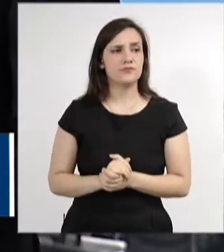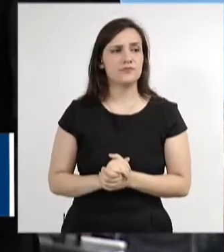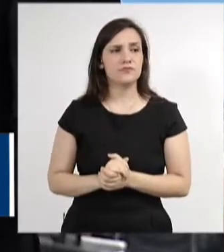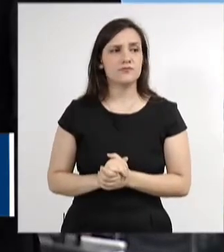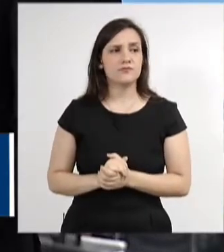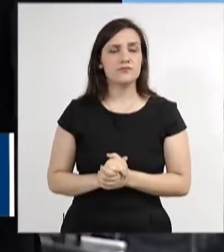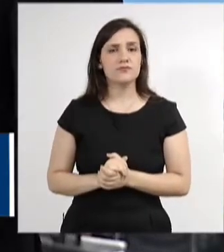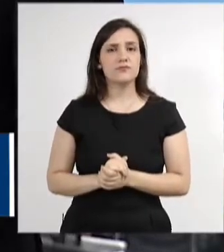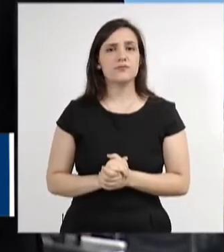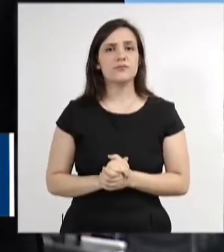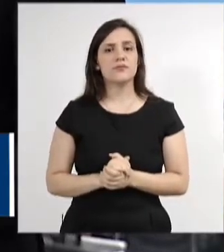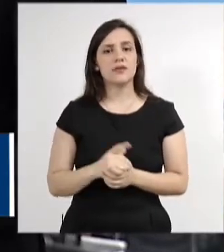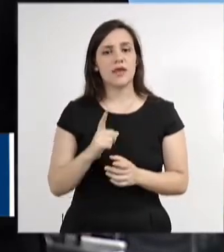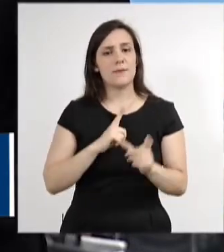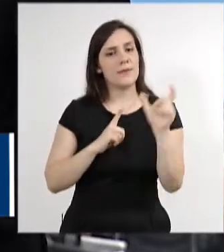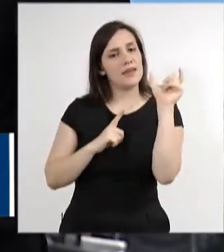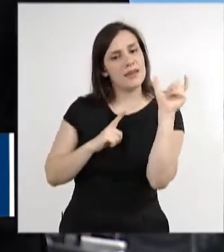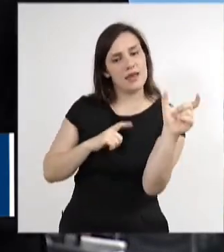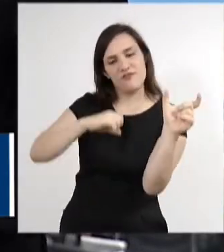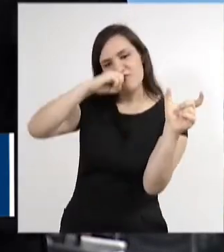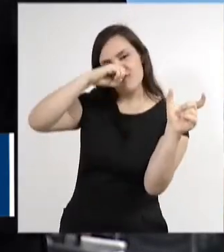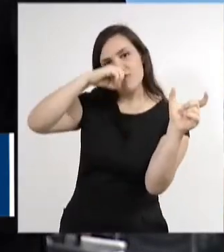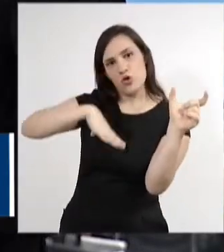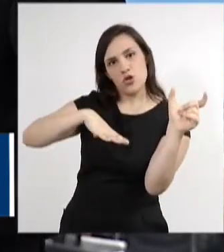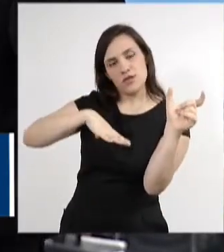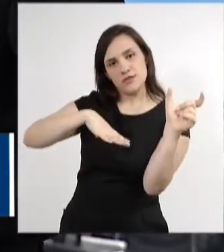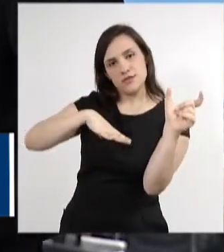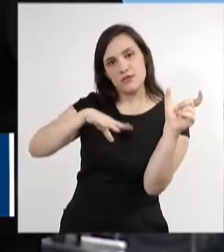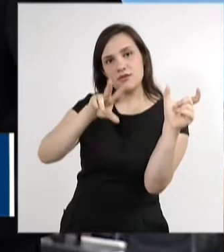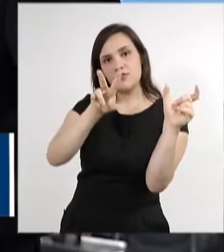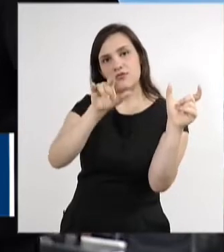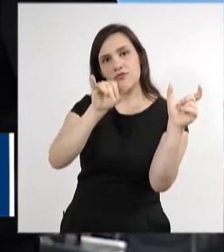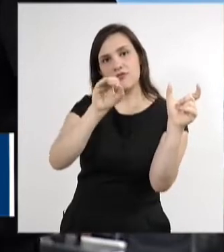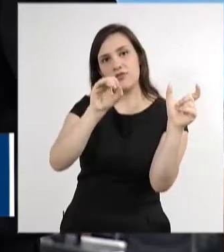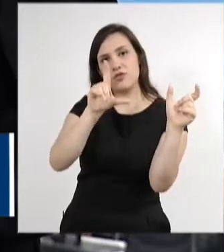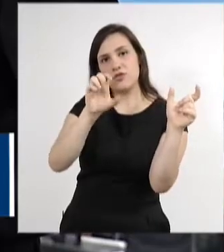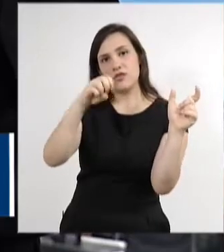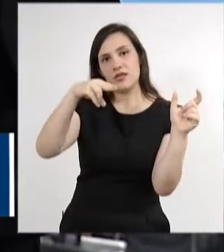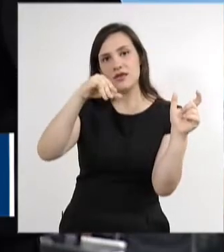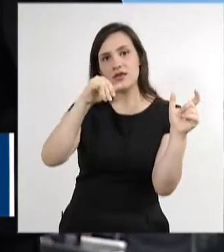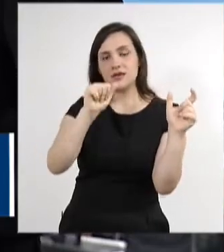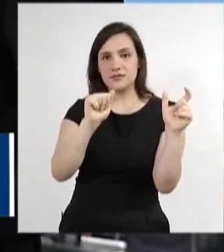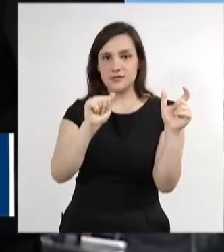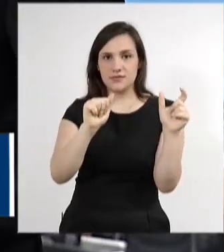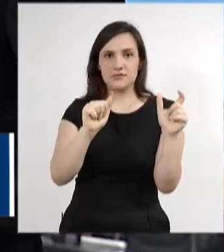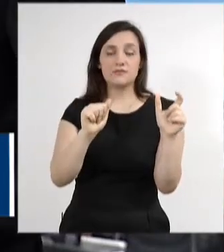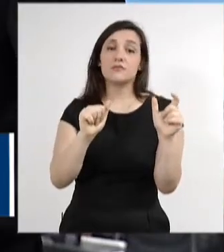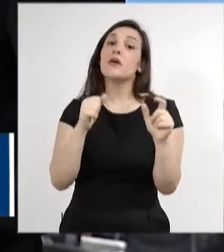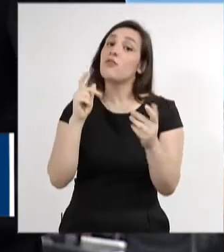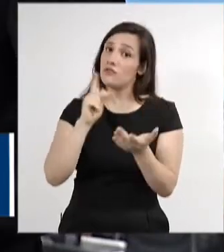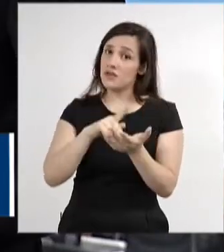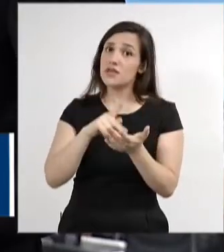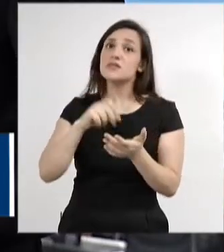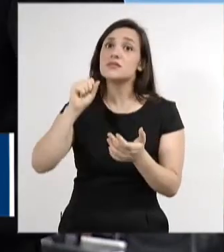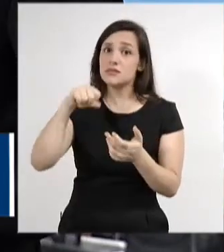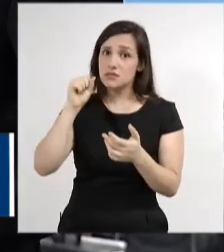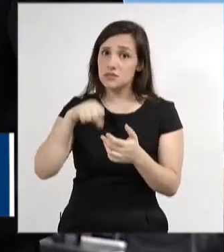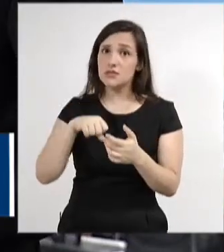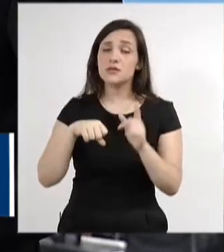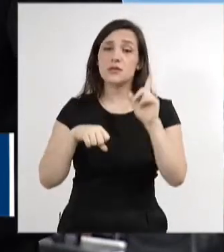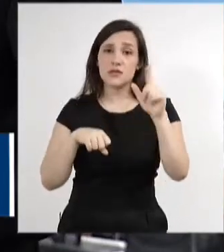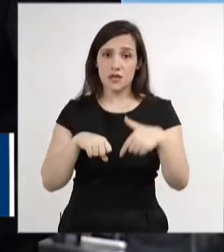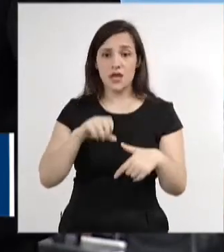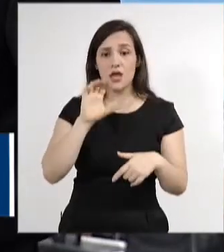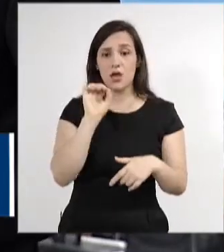relação ao termo violência obstétrica. Então, o termo continua, até porque ele é usado pela